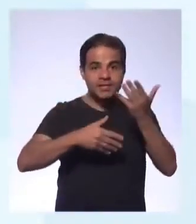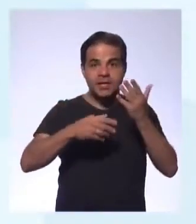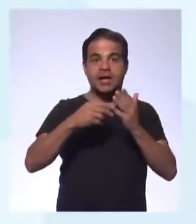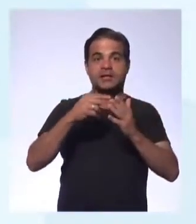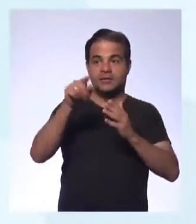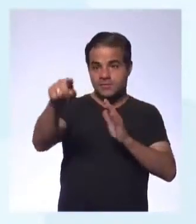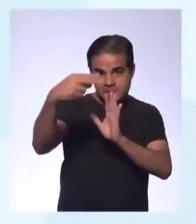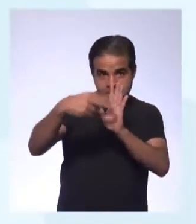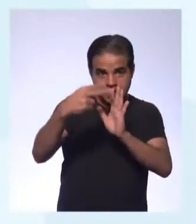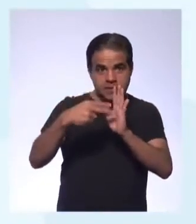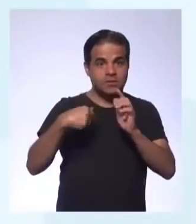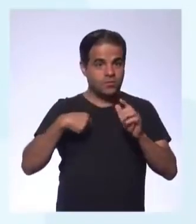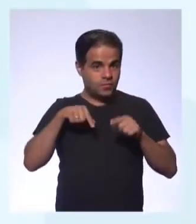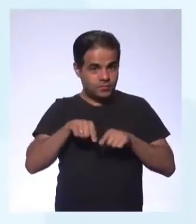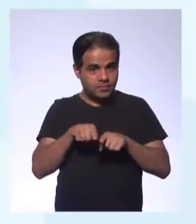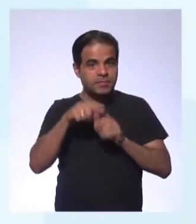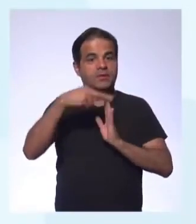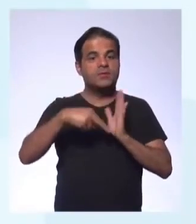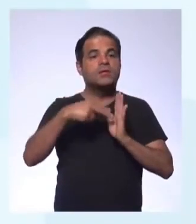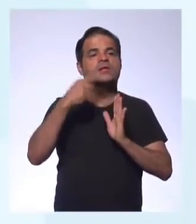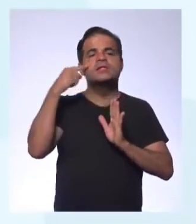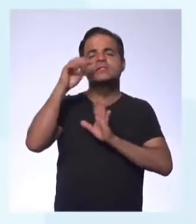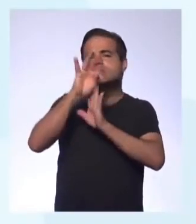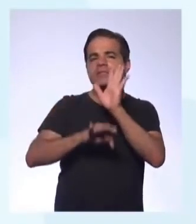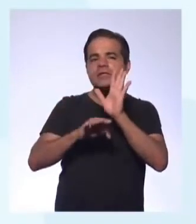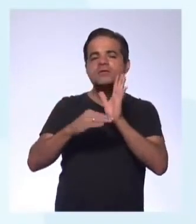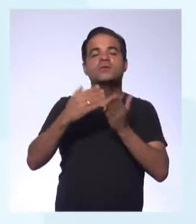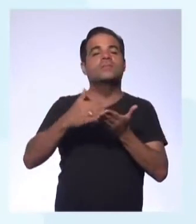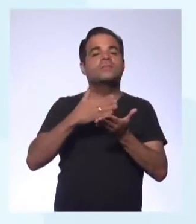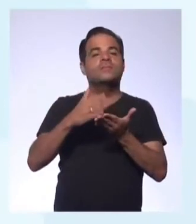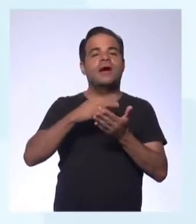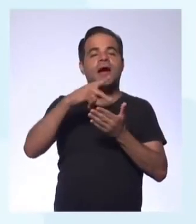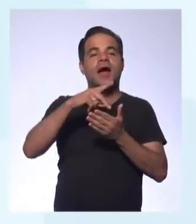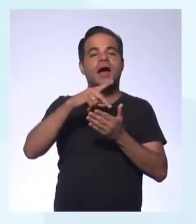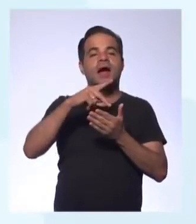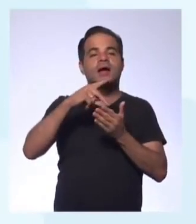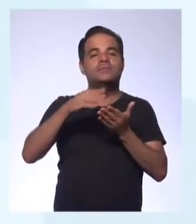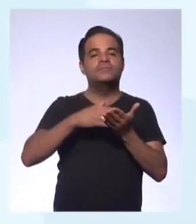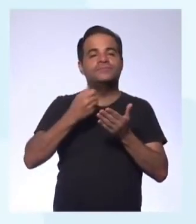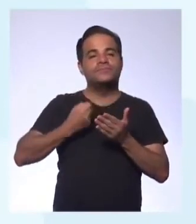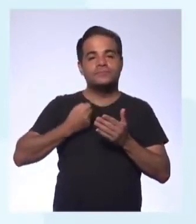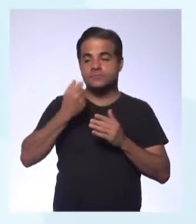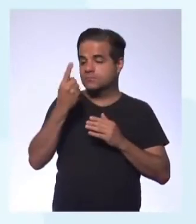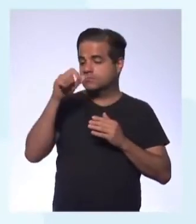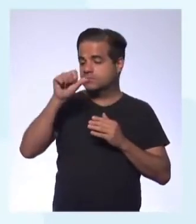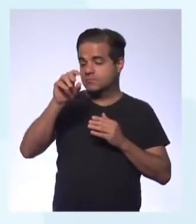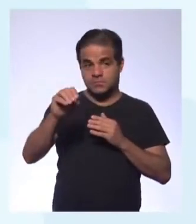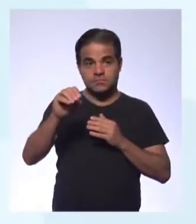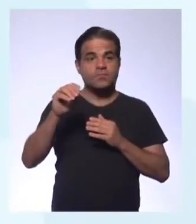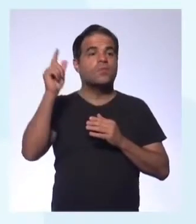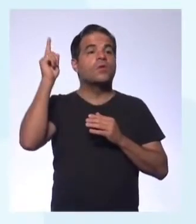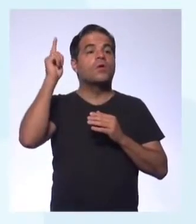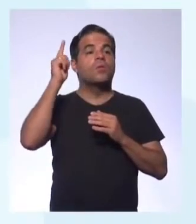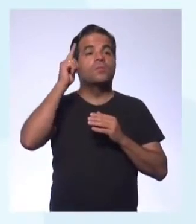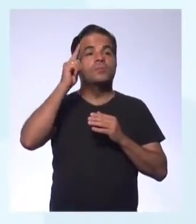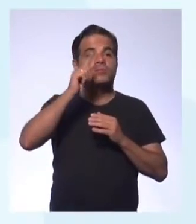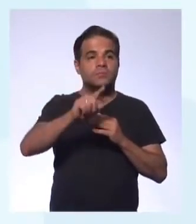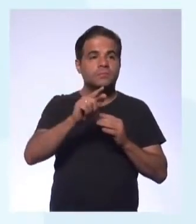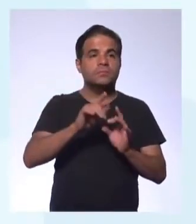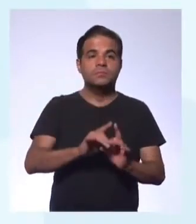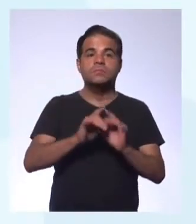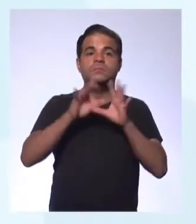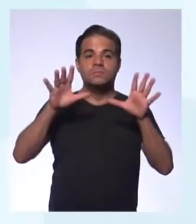leem aí, hein? Vamos lá. Esse texto está na página 190. Ao ganhar esta concessão, que são